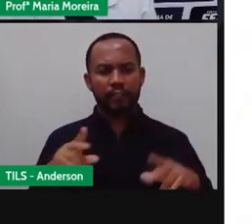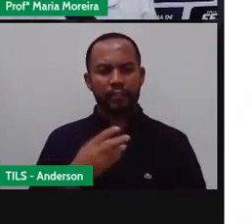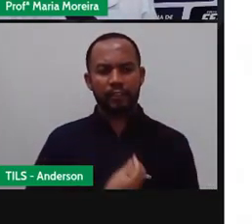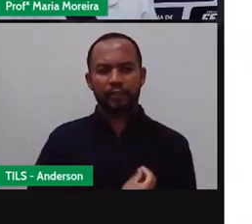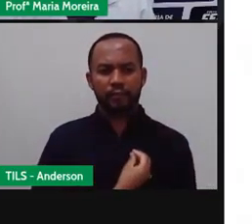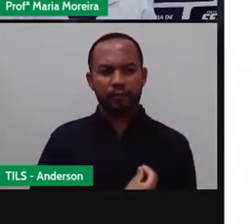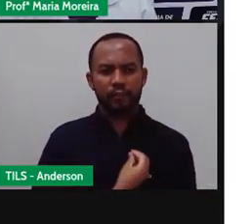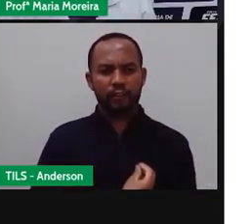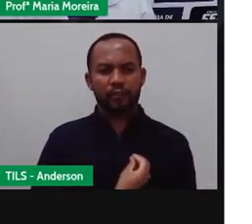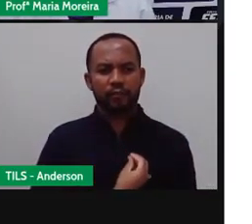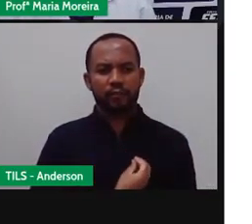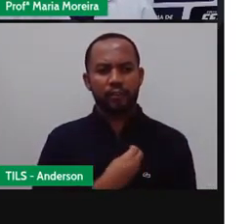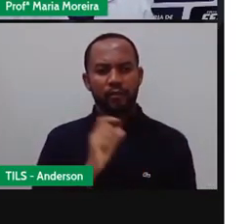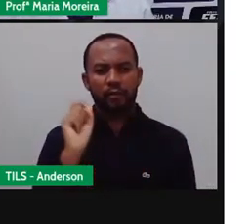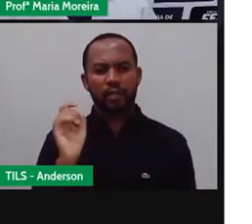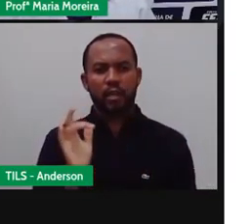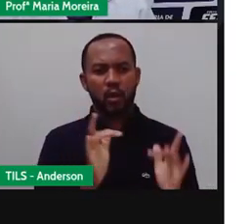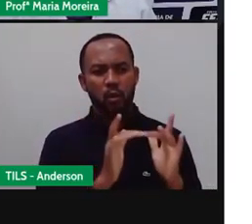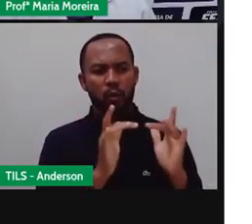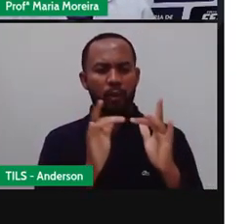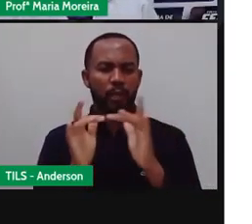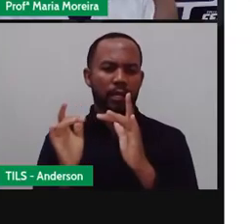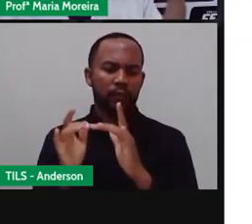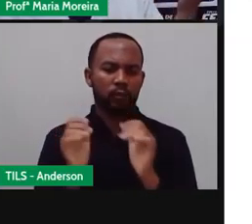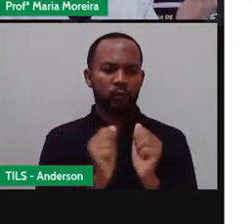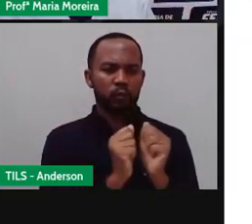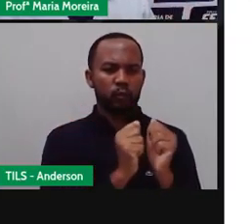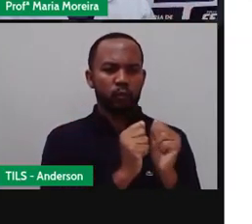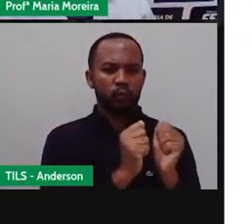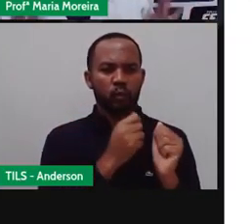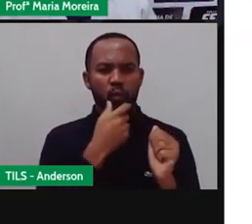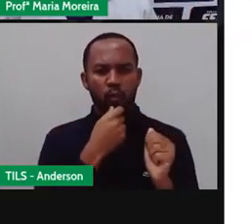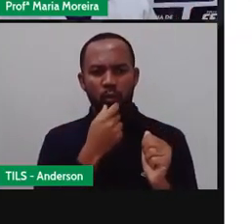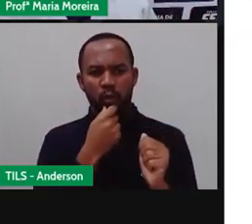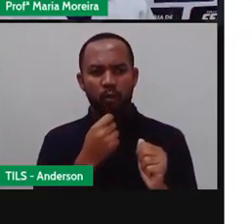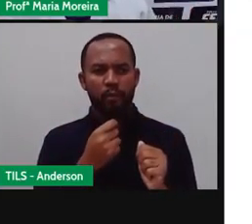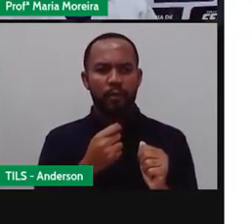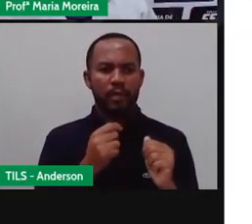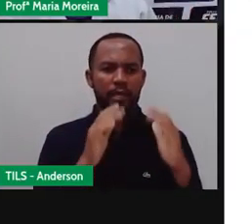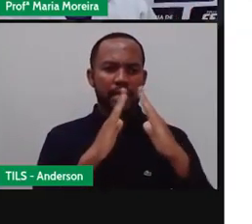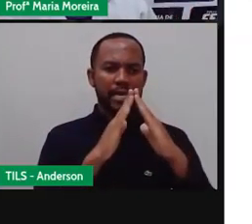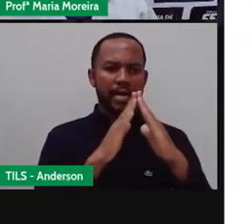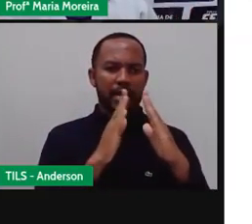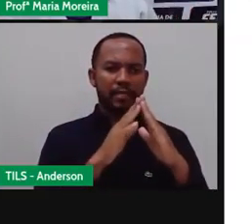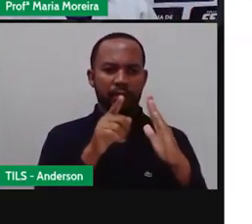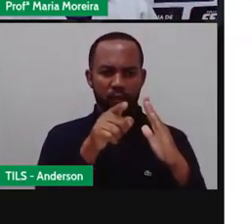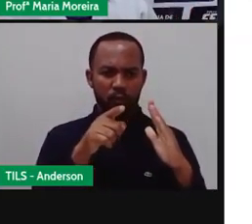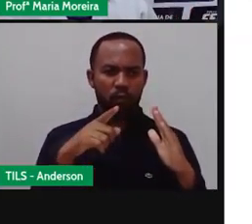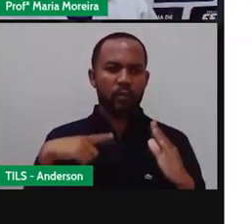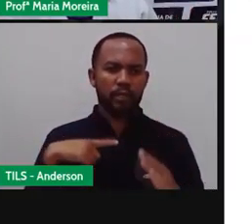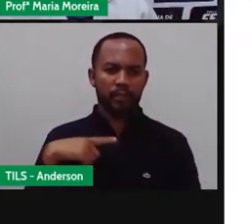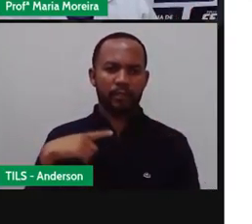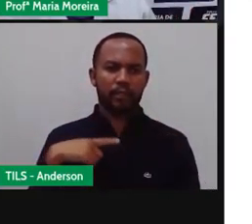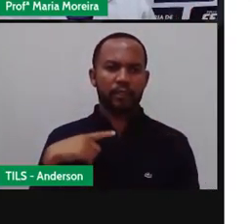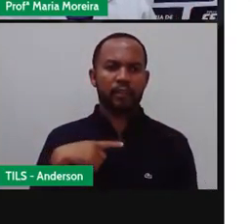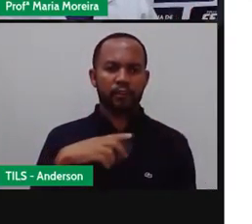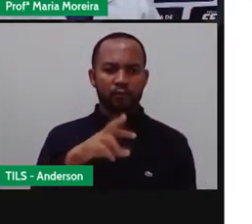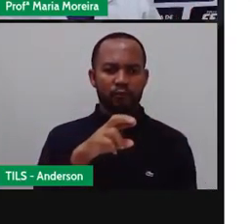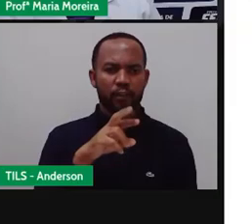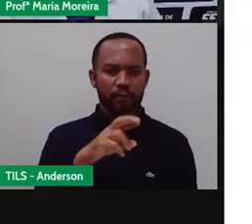em constante contato com o homem, que inclusive a prof falou aqui com vocês, ó. Aí na sua casa, com certeza, tem um formigueiro, não é isso?